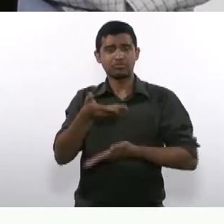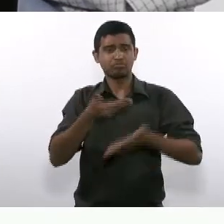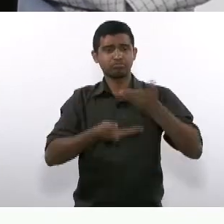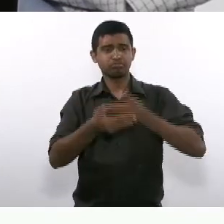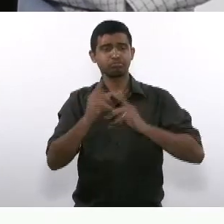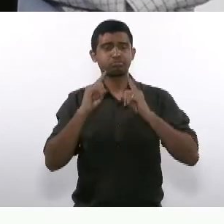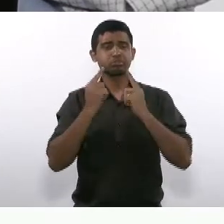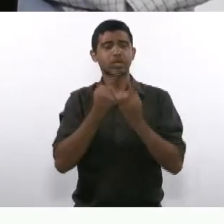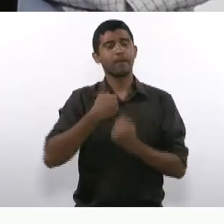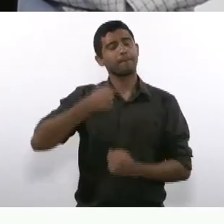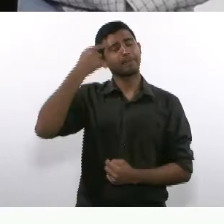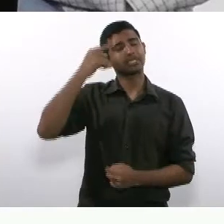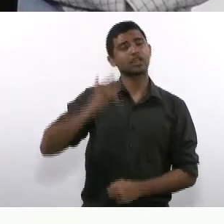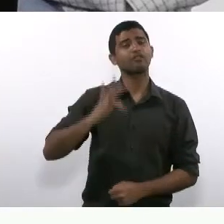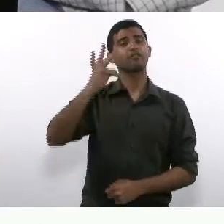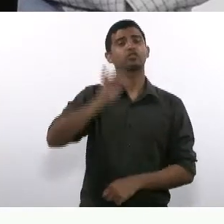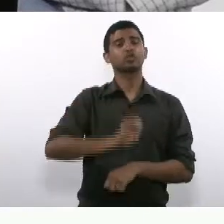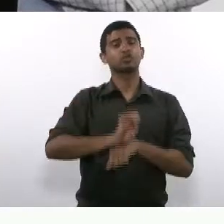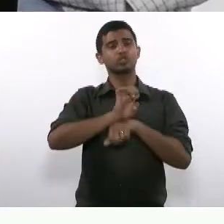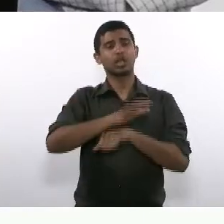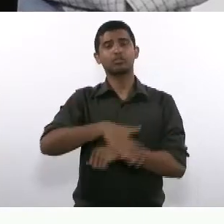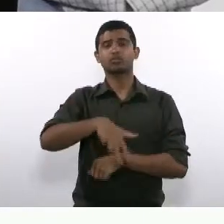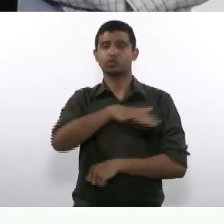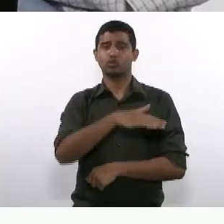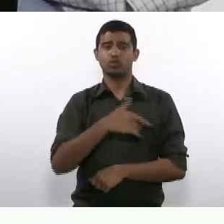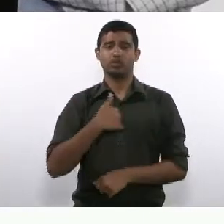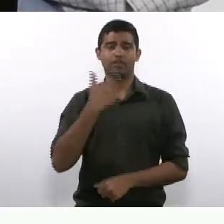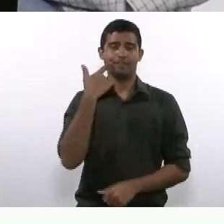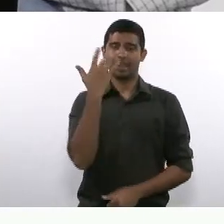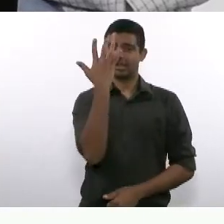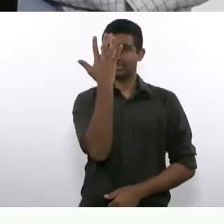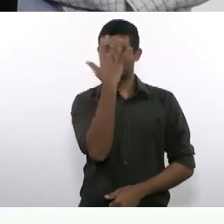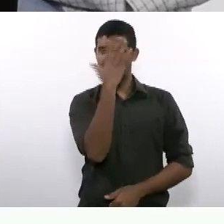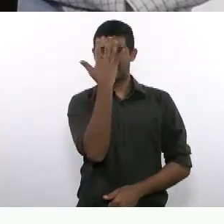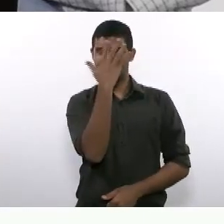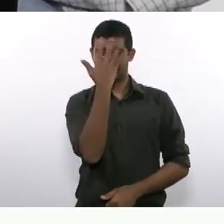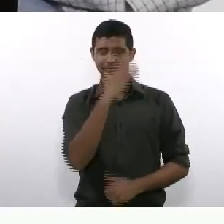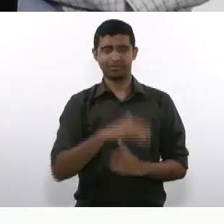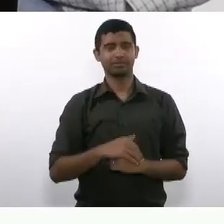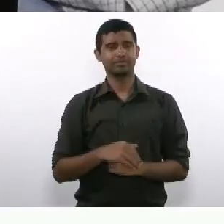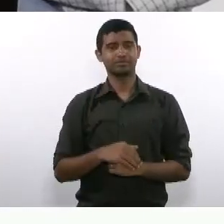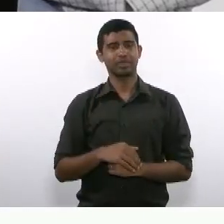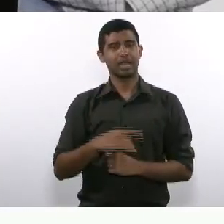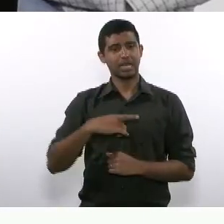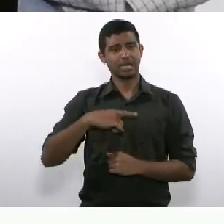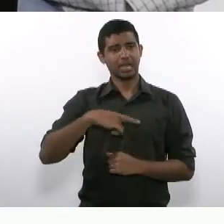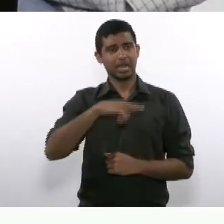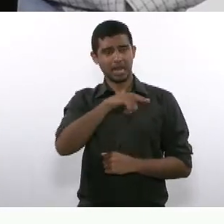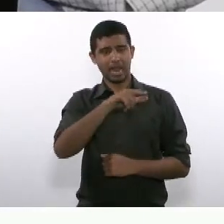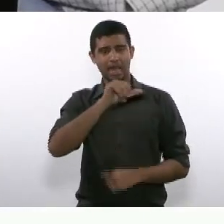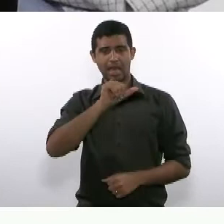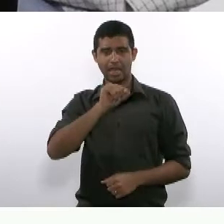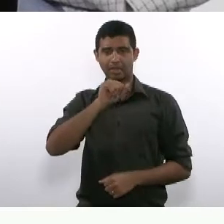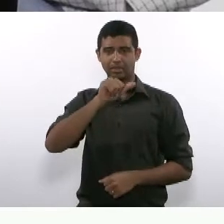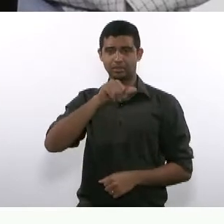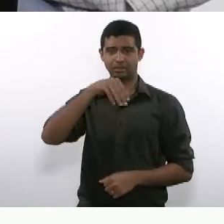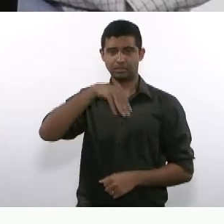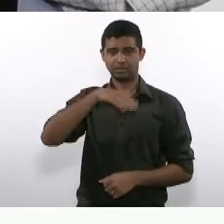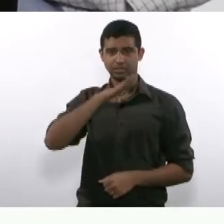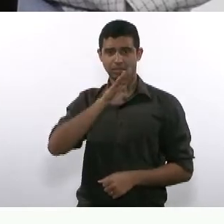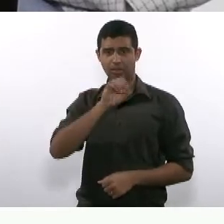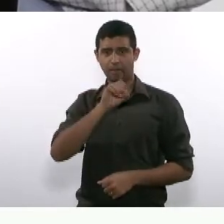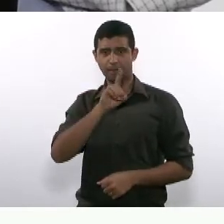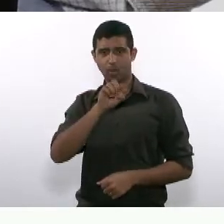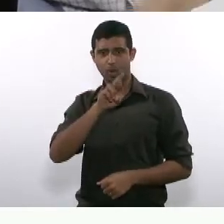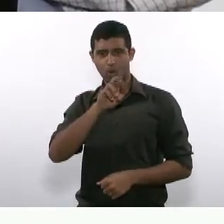pensar o futuro do Estado como um todo. O Carnaval, efetivamente, o Sambódromo veio para o Estado há